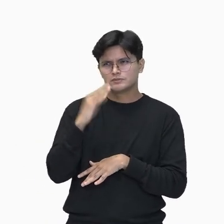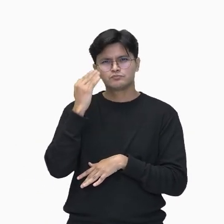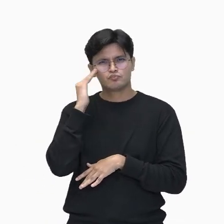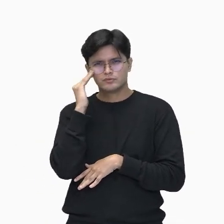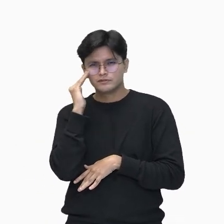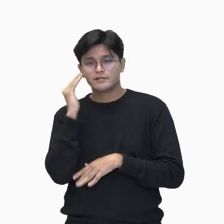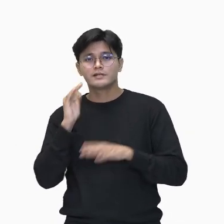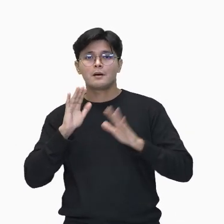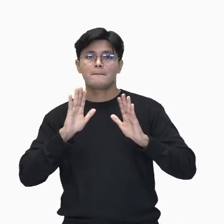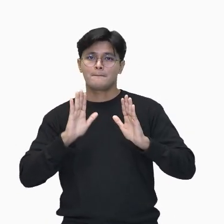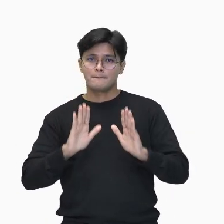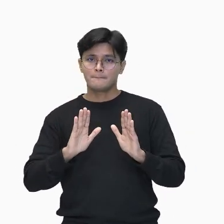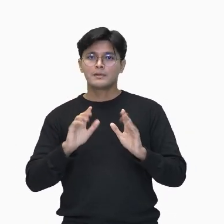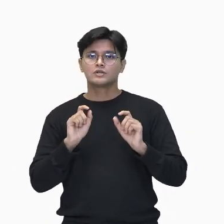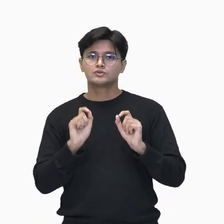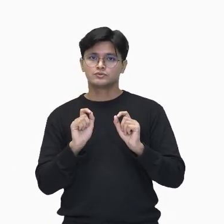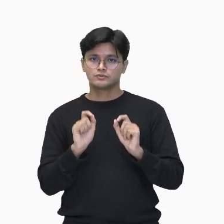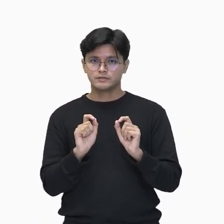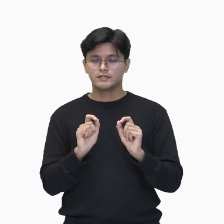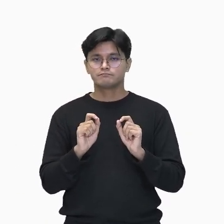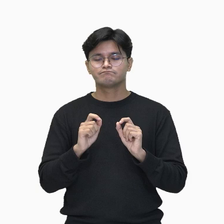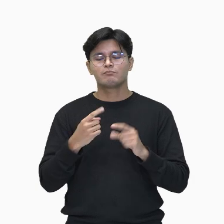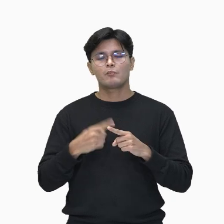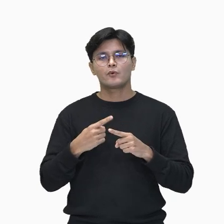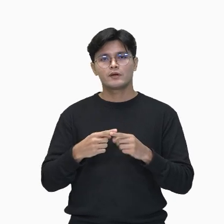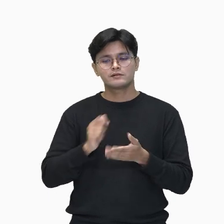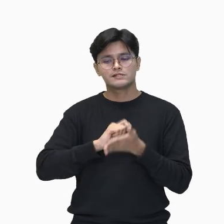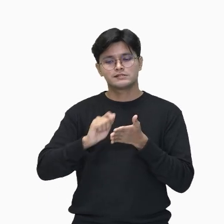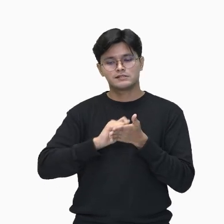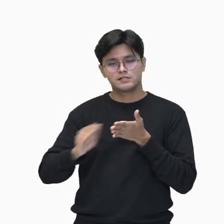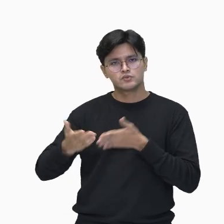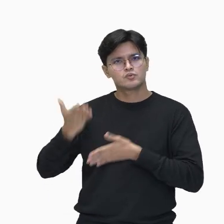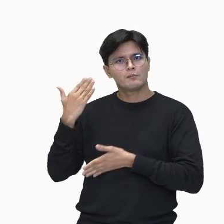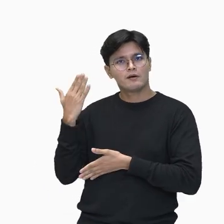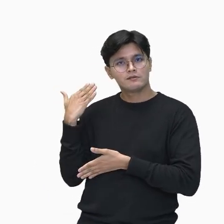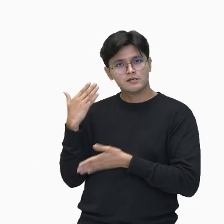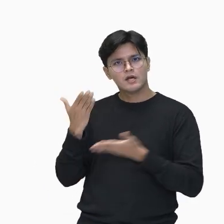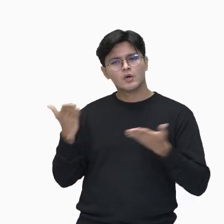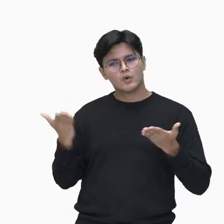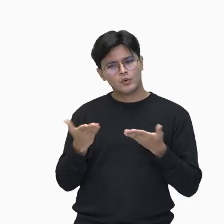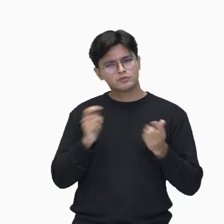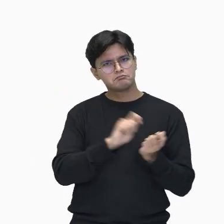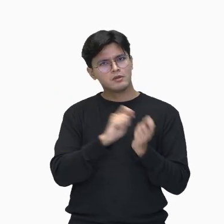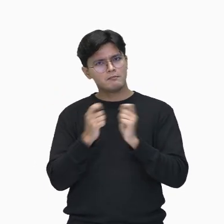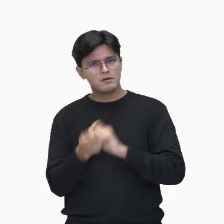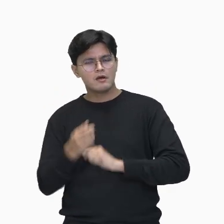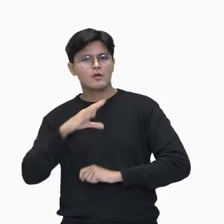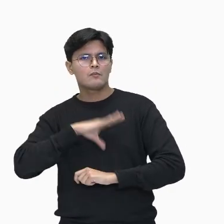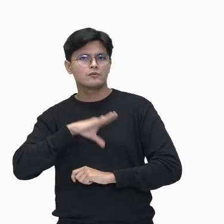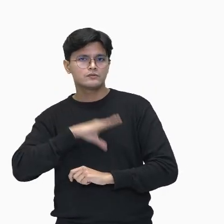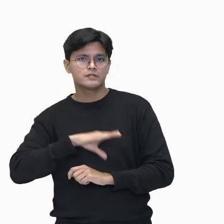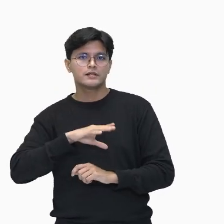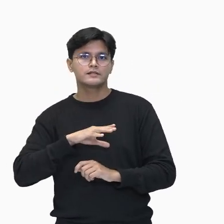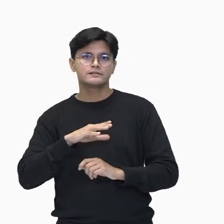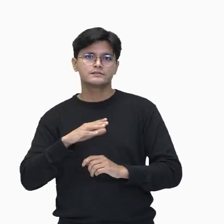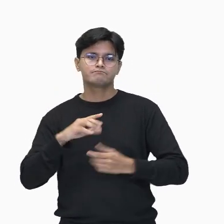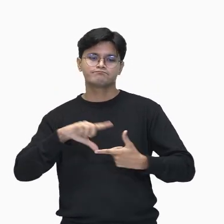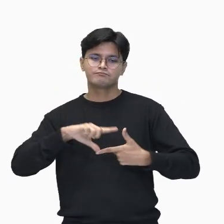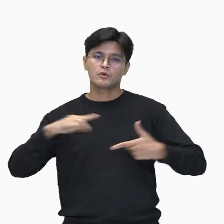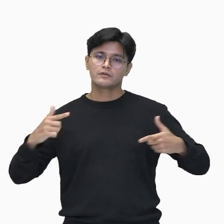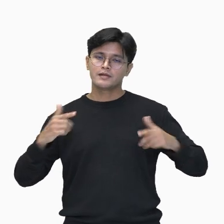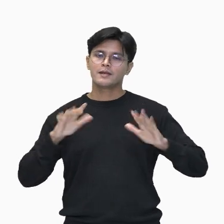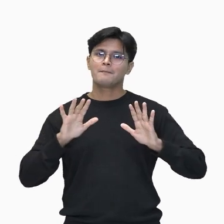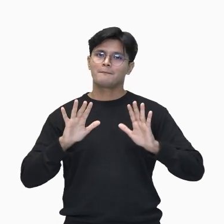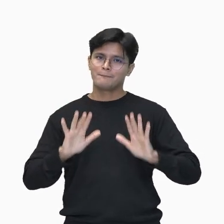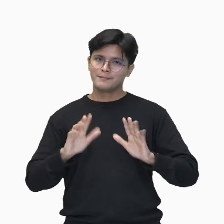mas pela época né E já foi já tá no português moderno mas mesmo assim Vamos ler que foi